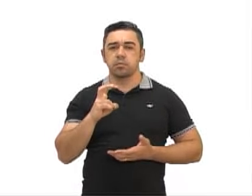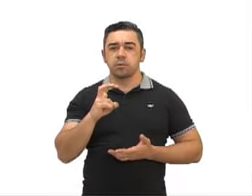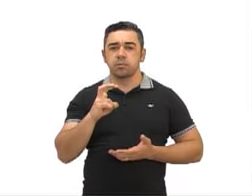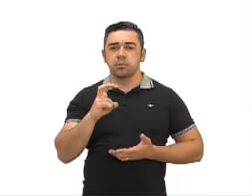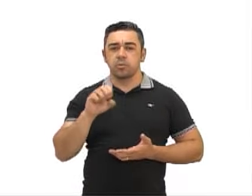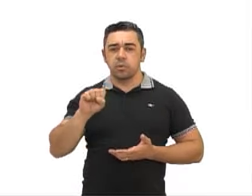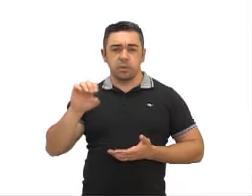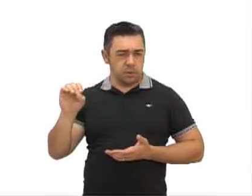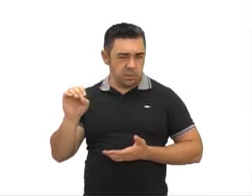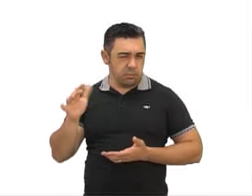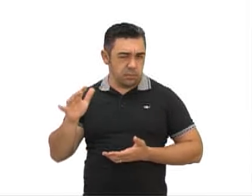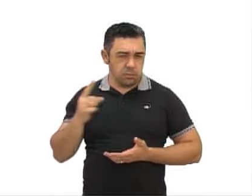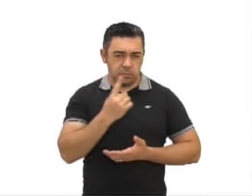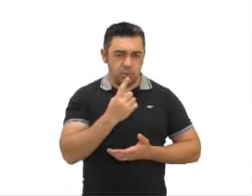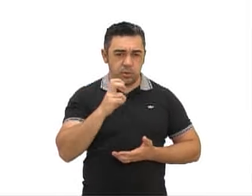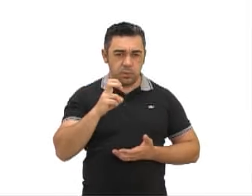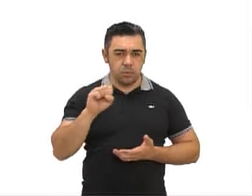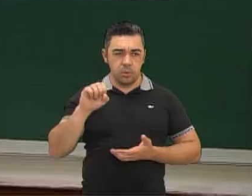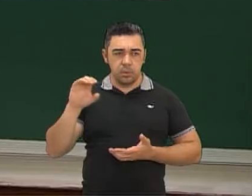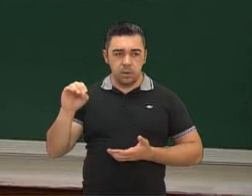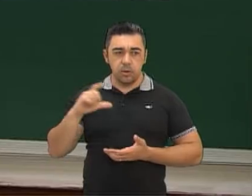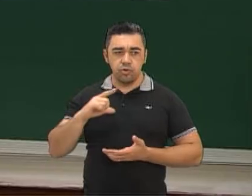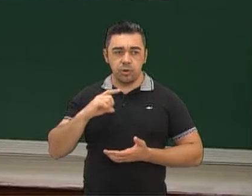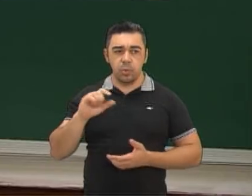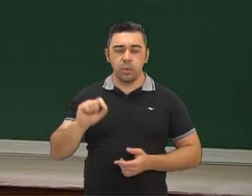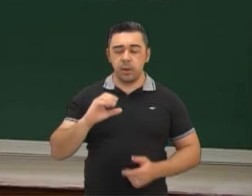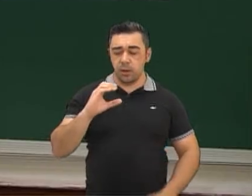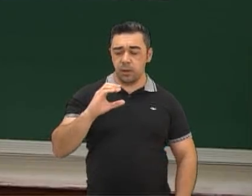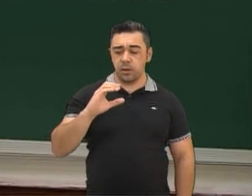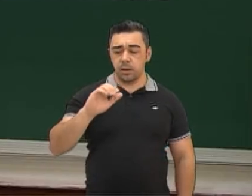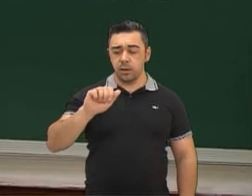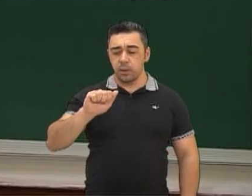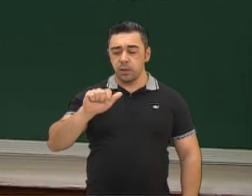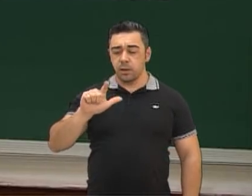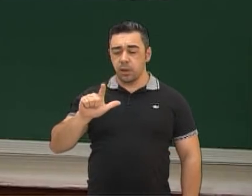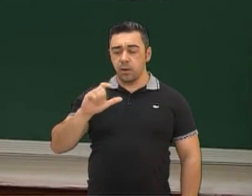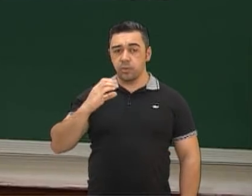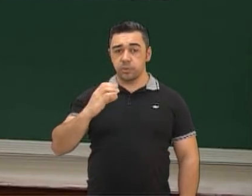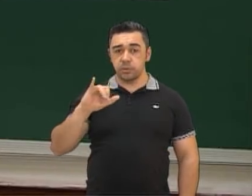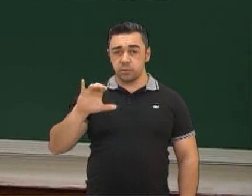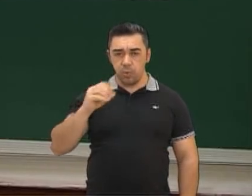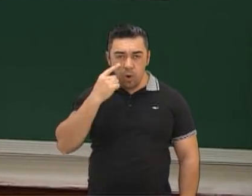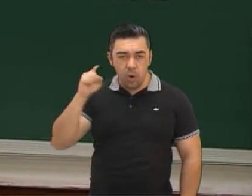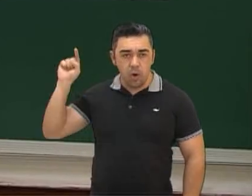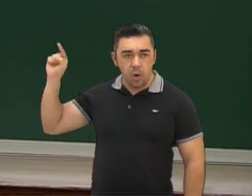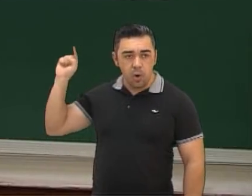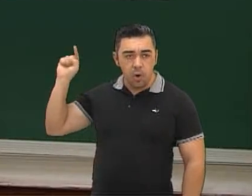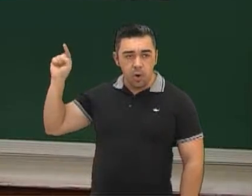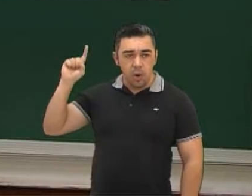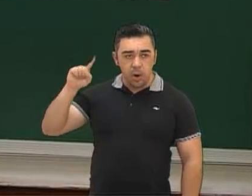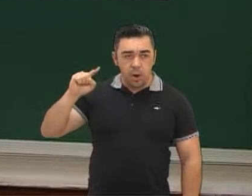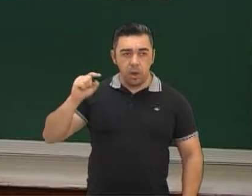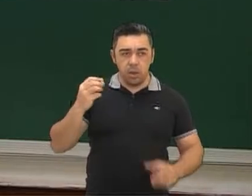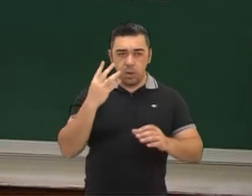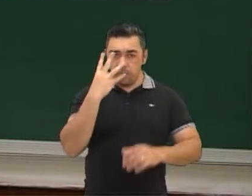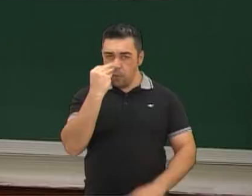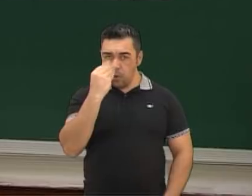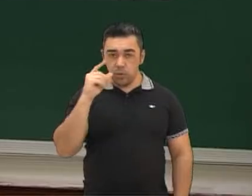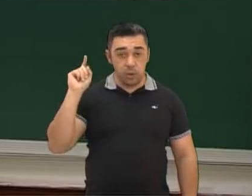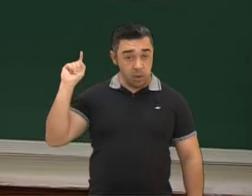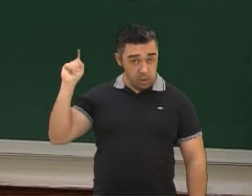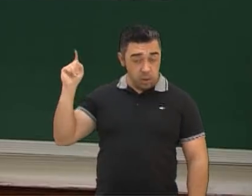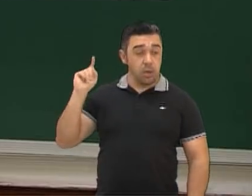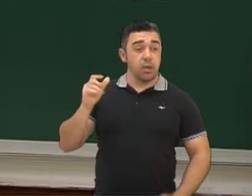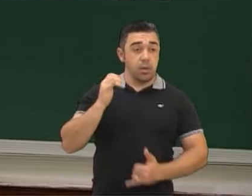1580, existia o cálcio. Então, essa imagem que vocês estão vendo ali é uma imagem que